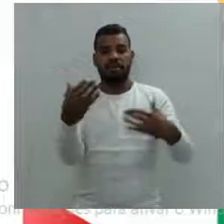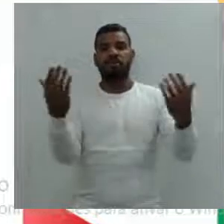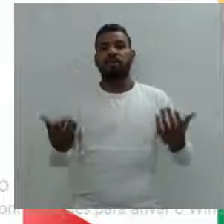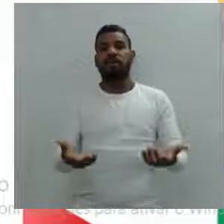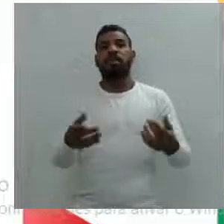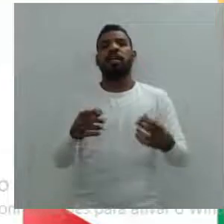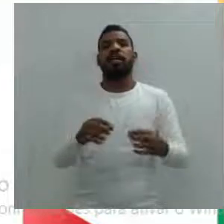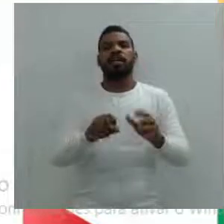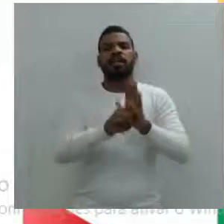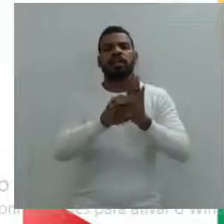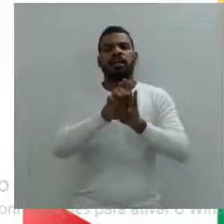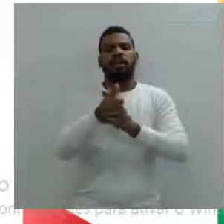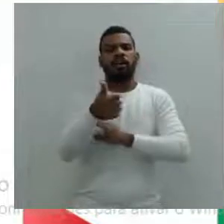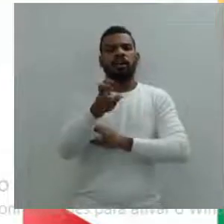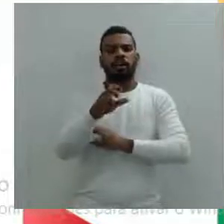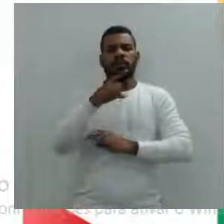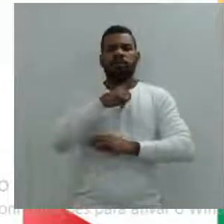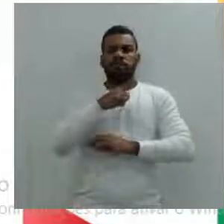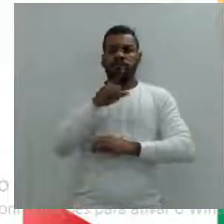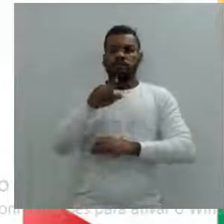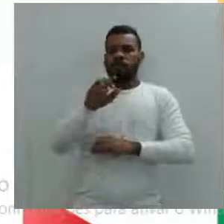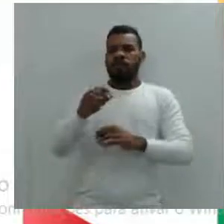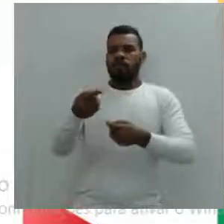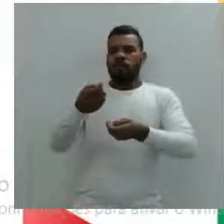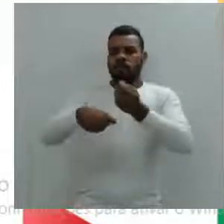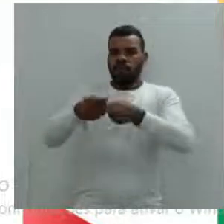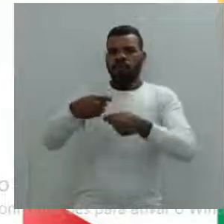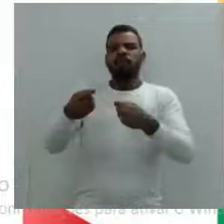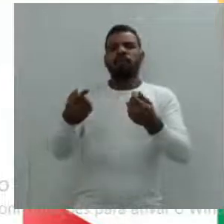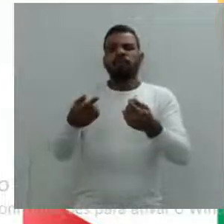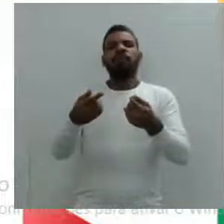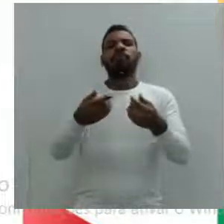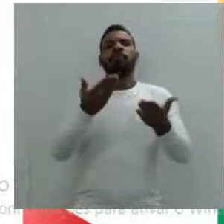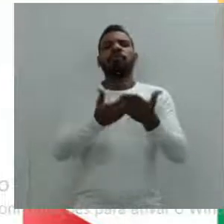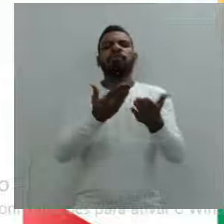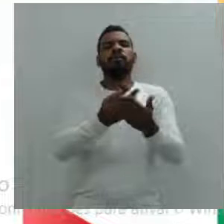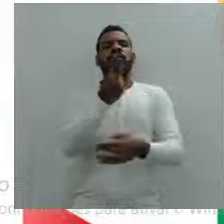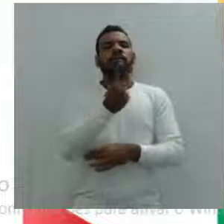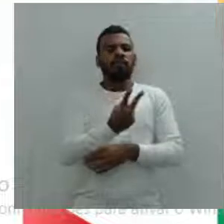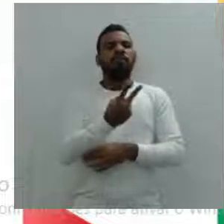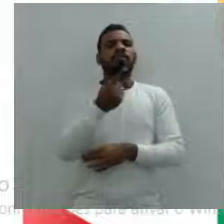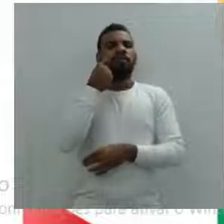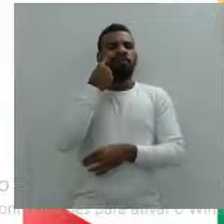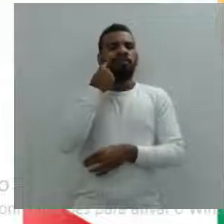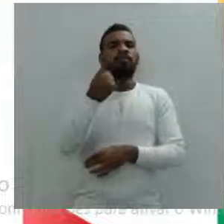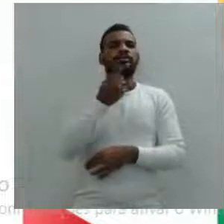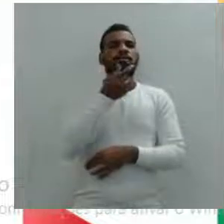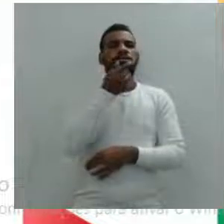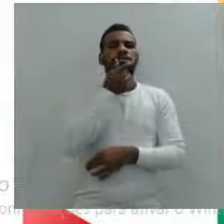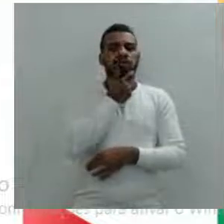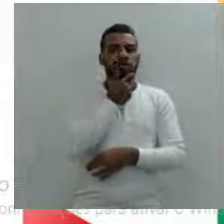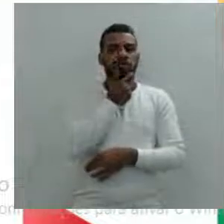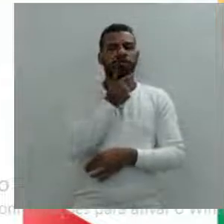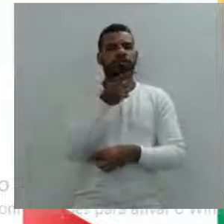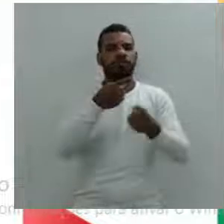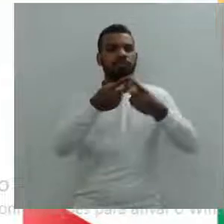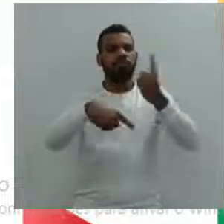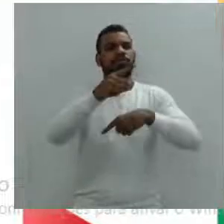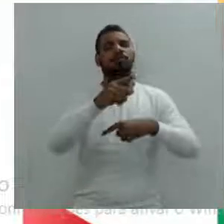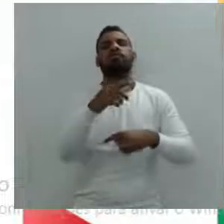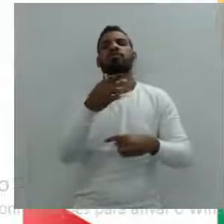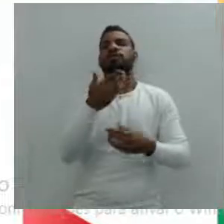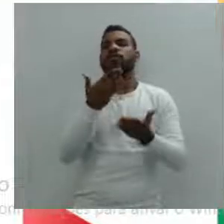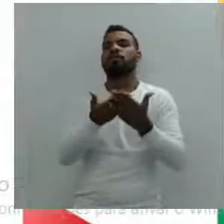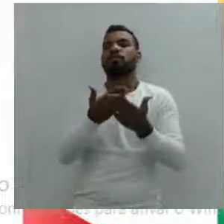como base econômica o mercantilismo. Na aula 2 vimos as revoluções inglesas e na aula 3 vimos